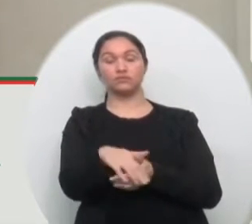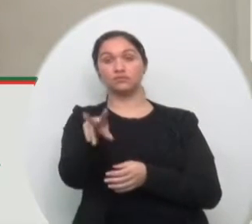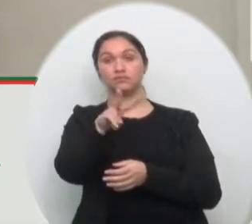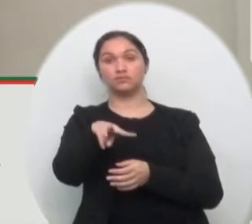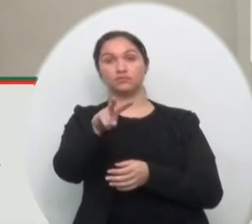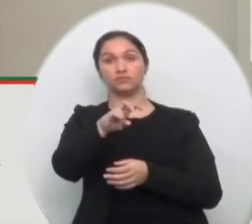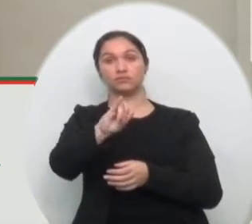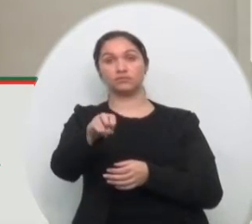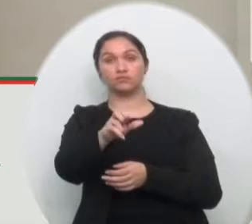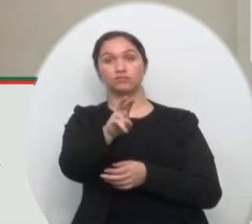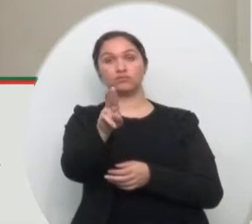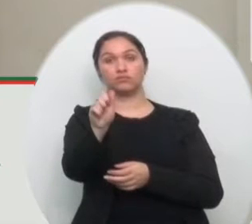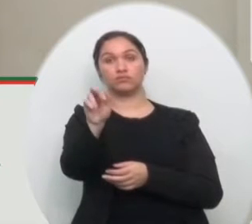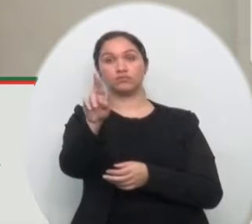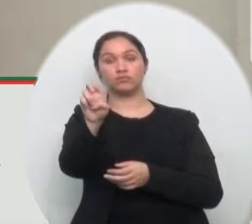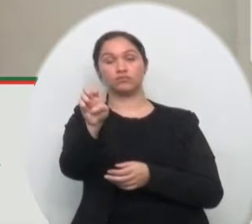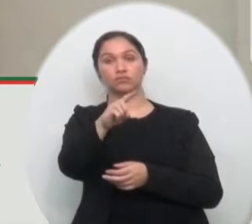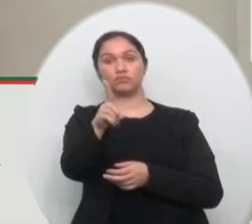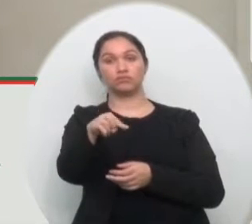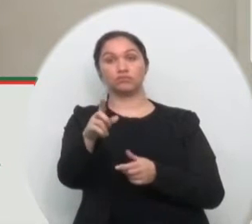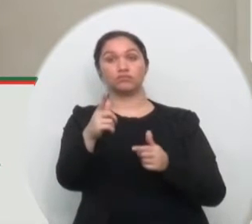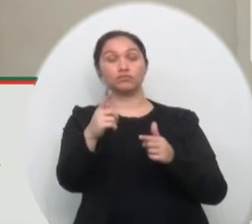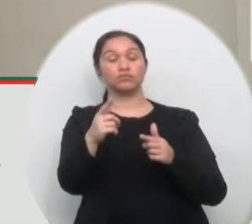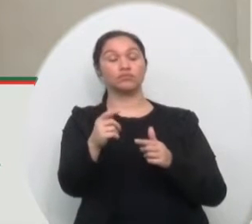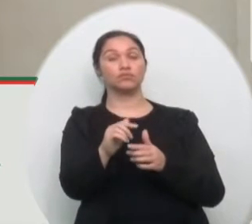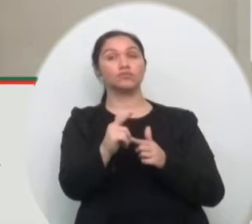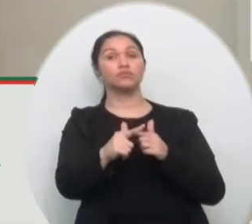vereador Juarez, desse projeto, até porque